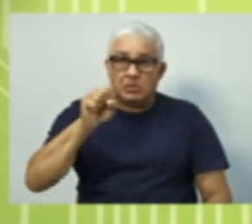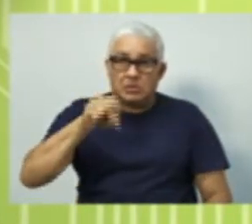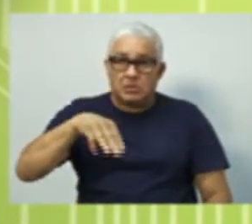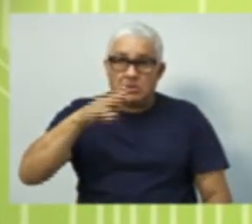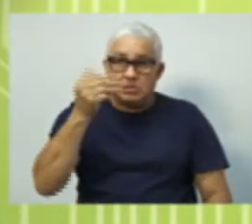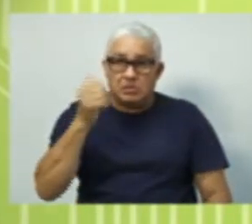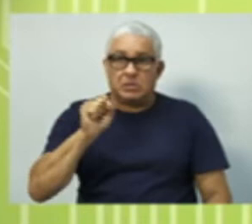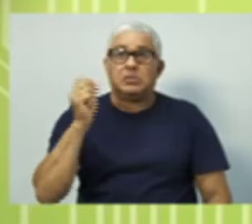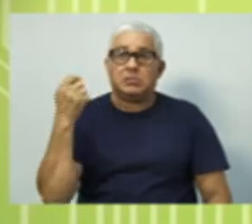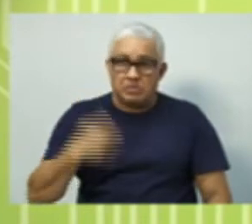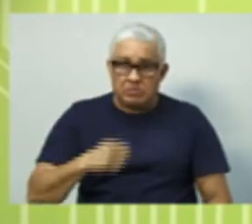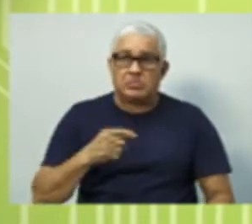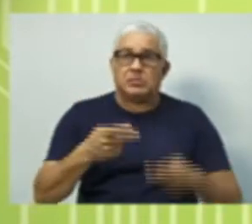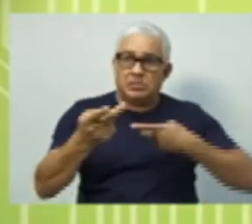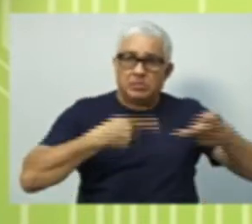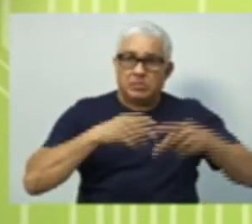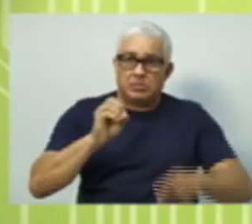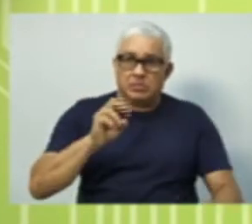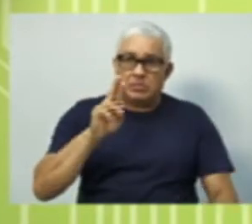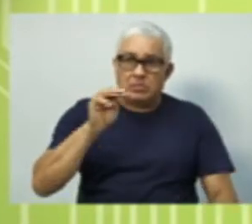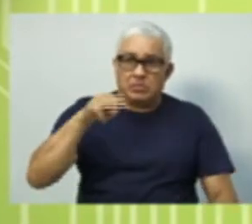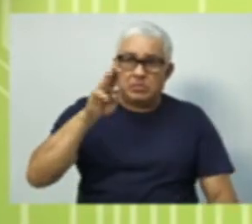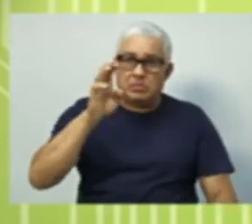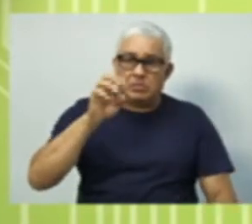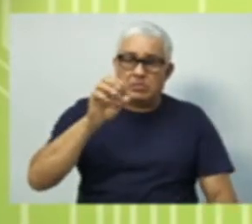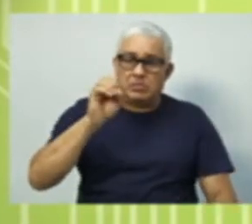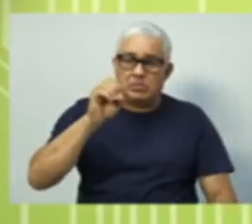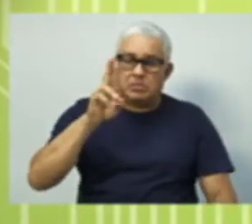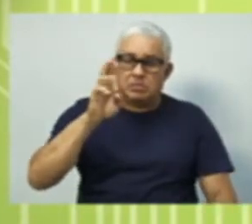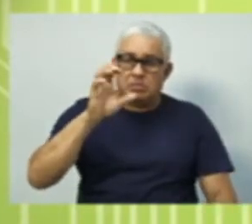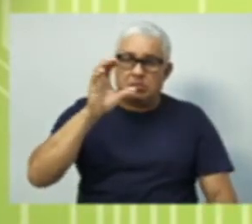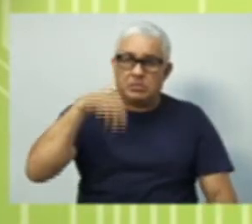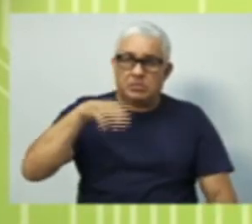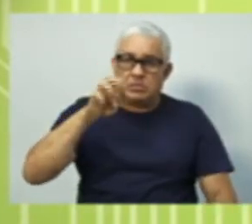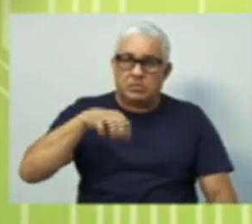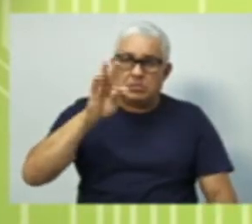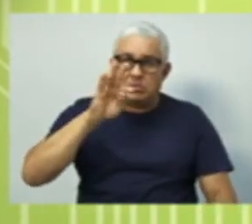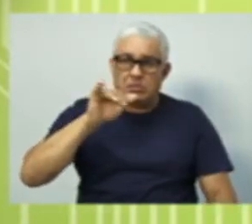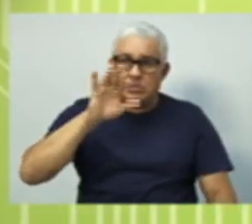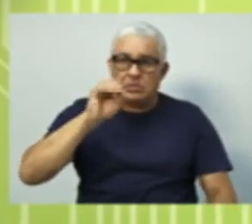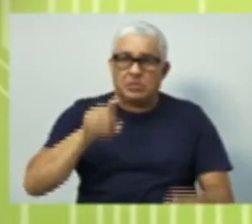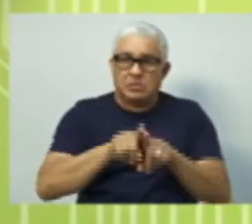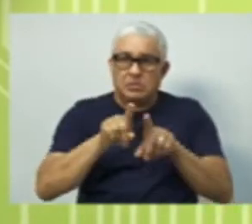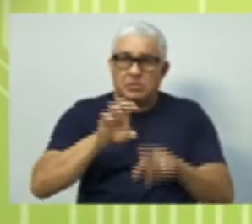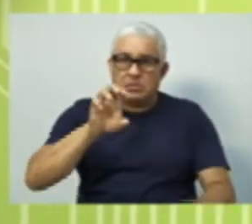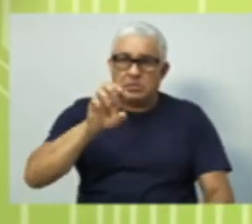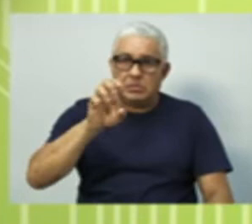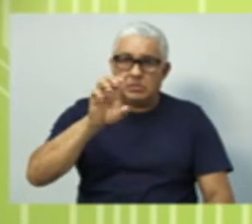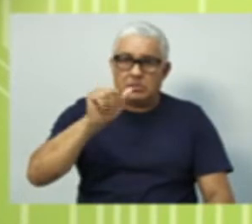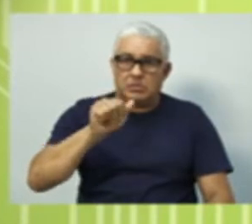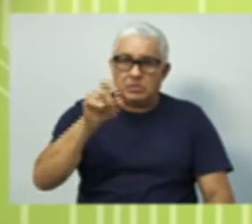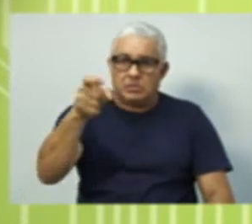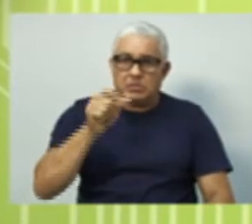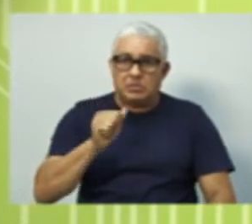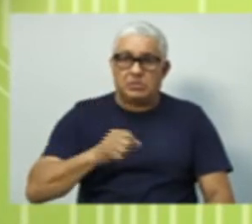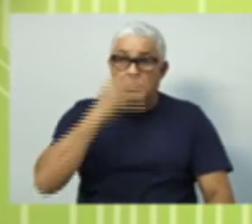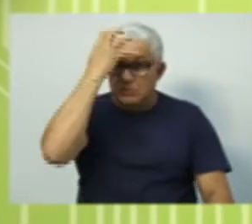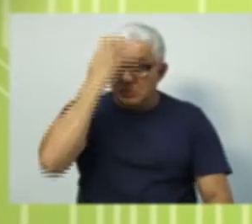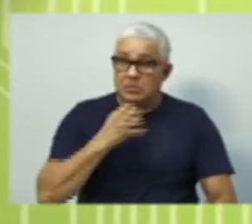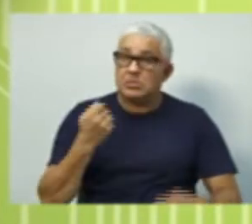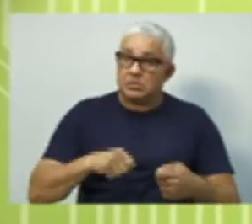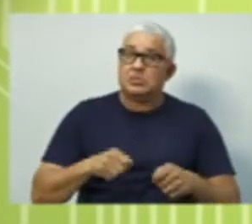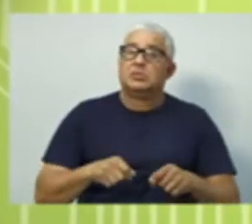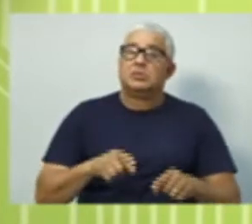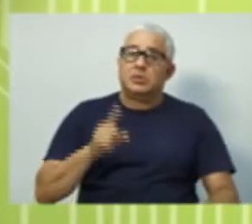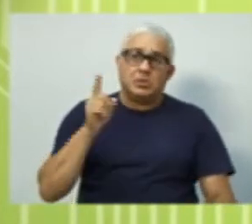um plano, um planejamento, uma previsão do que você vai fazer. Pense individualmente. Você pretende fazer uma viagem